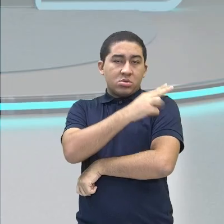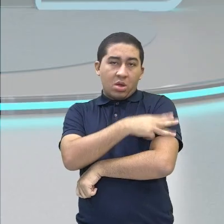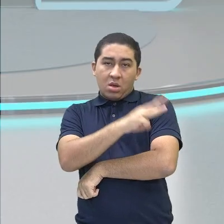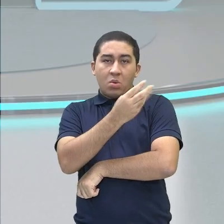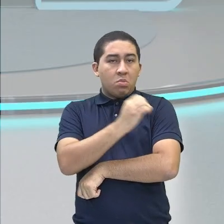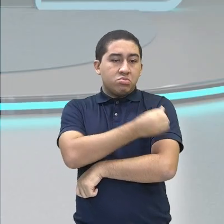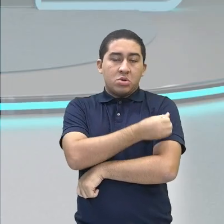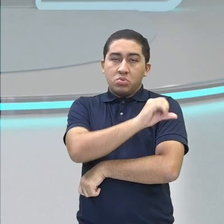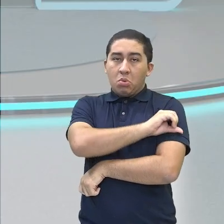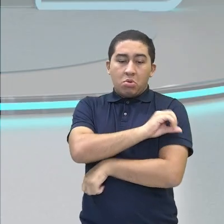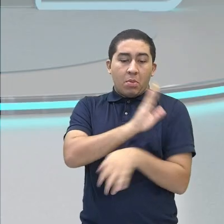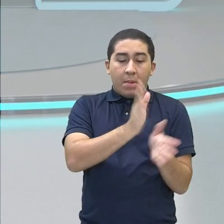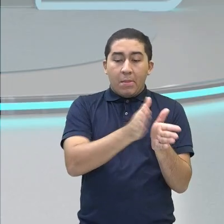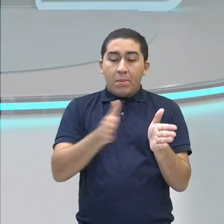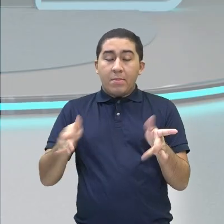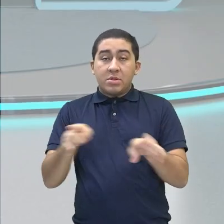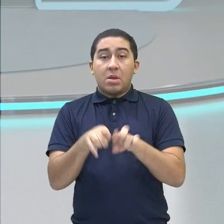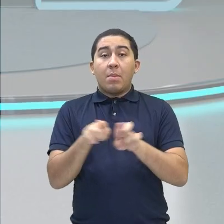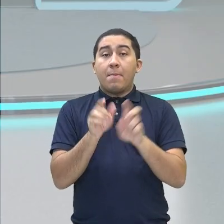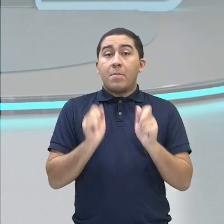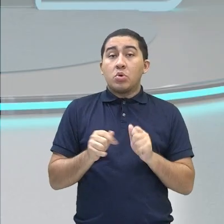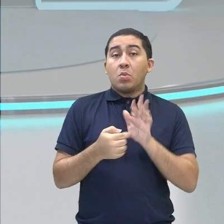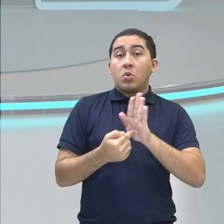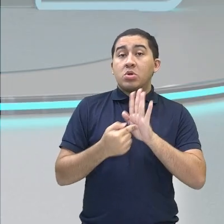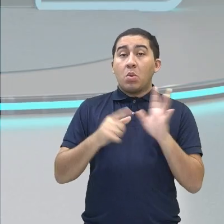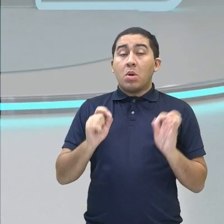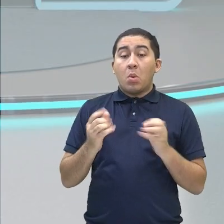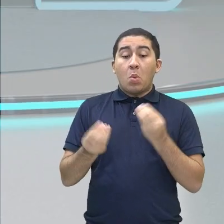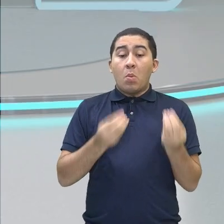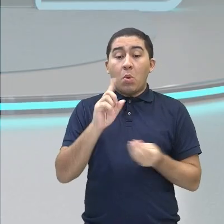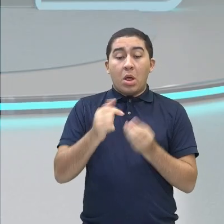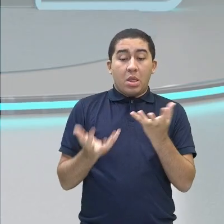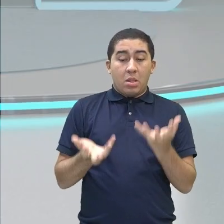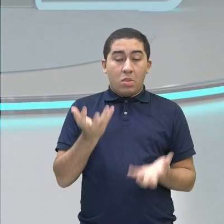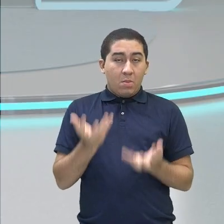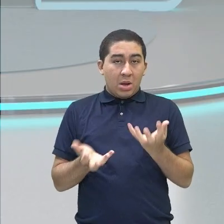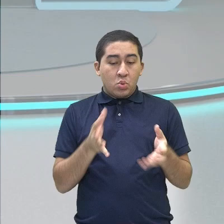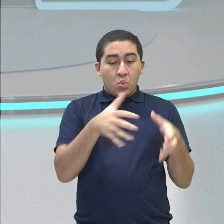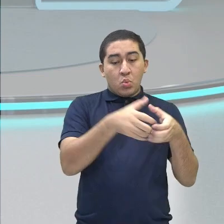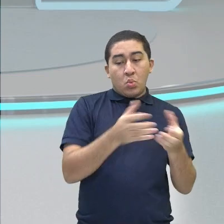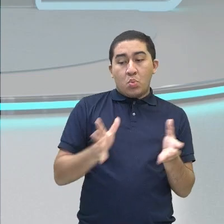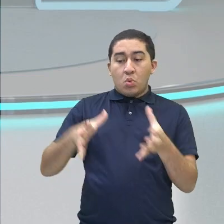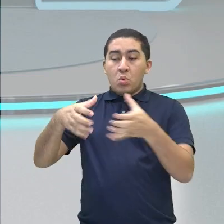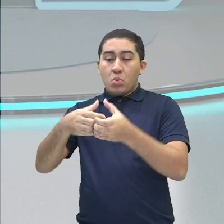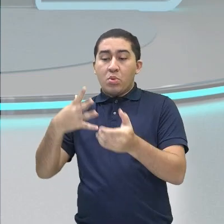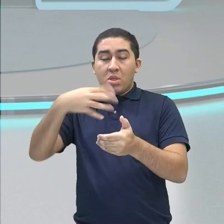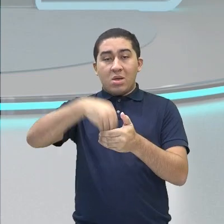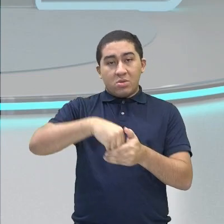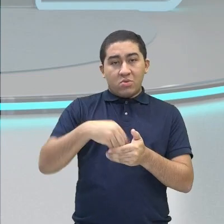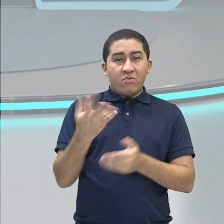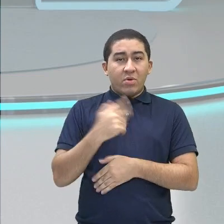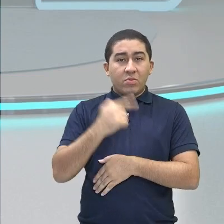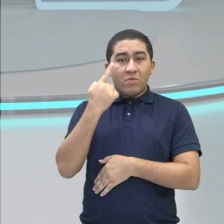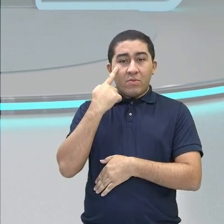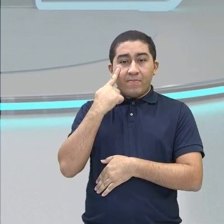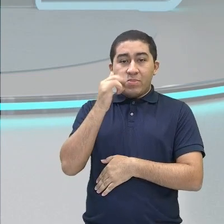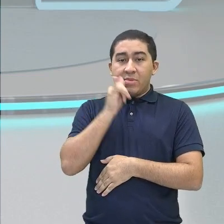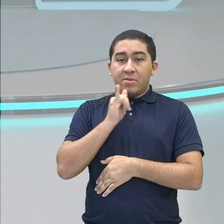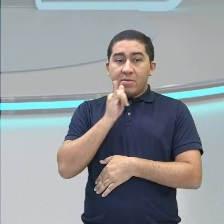pode mostrar a proporção de cada grupo dentro de um total. Vamos ver esses